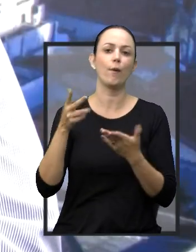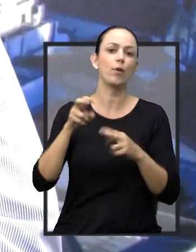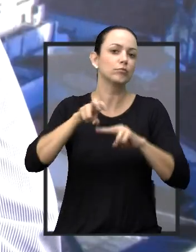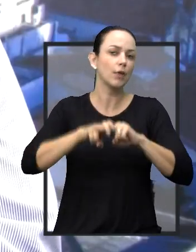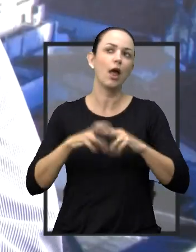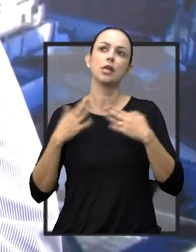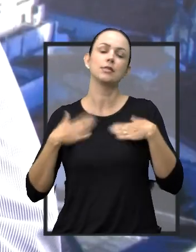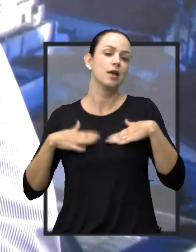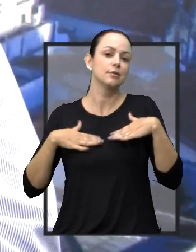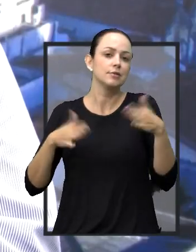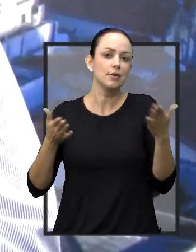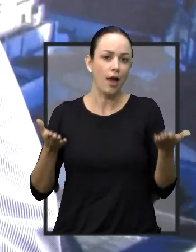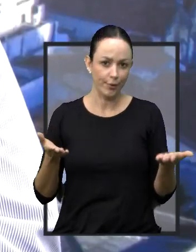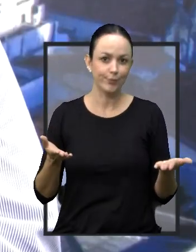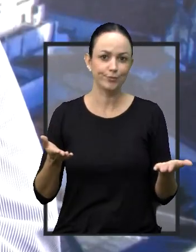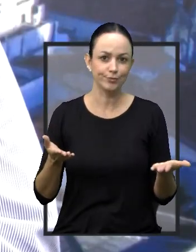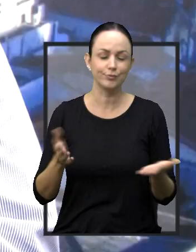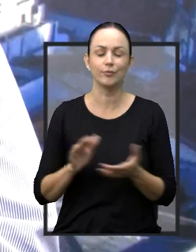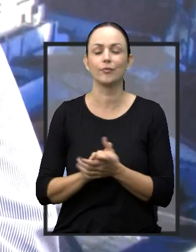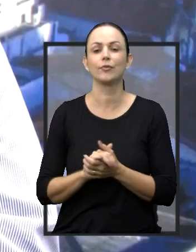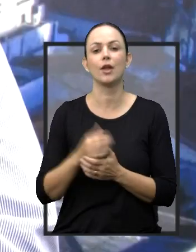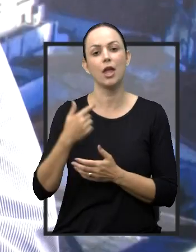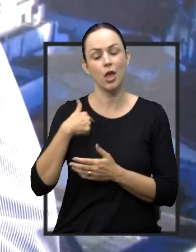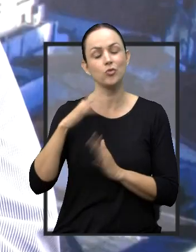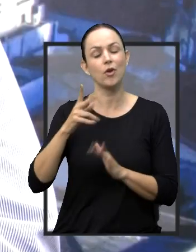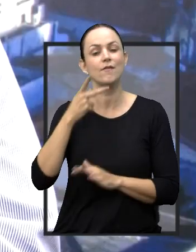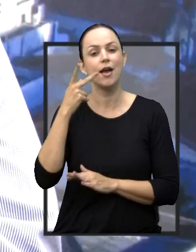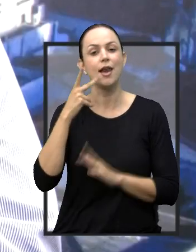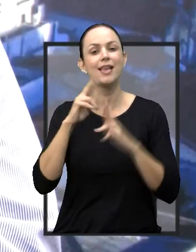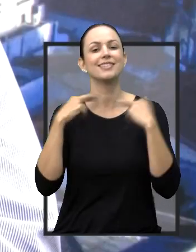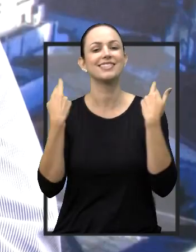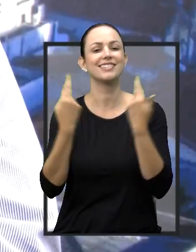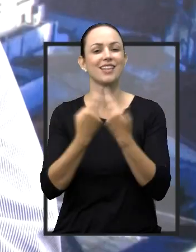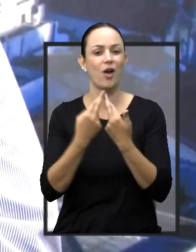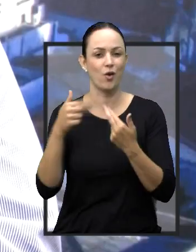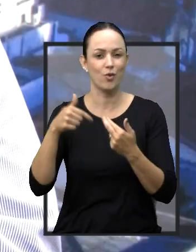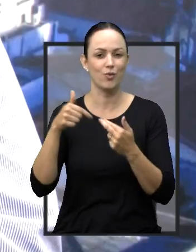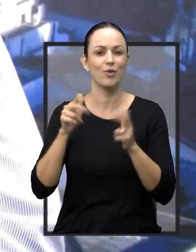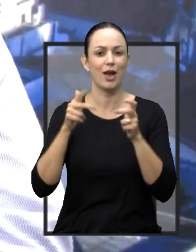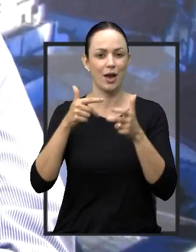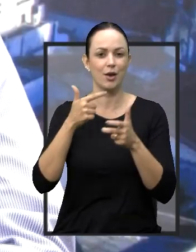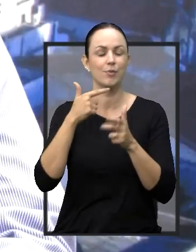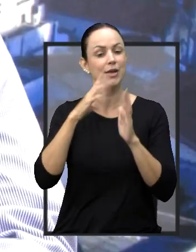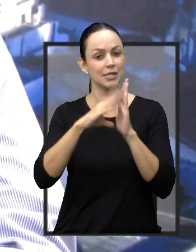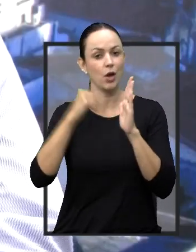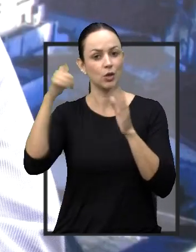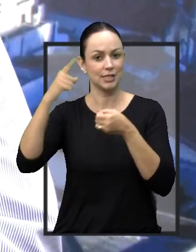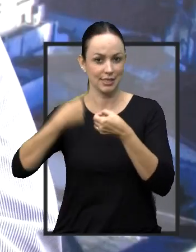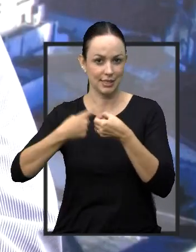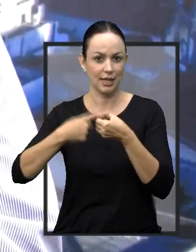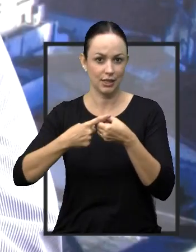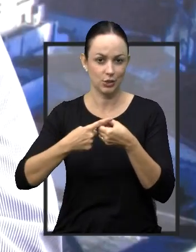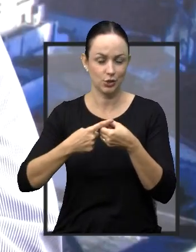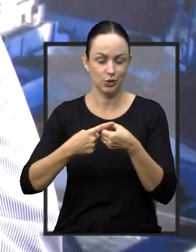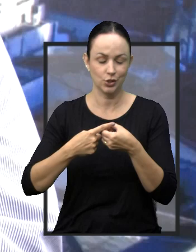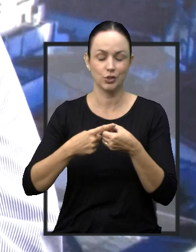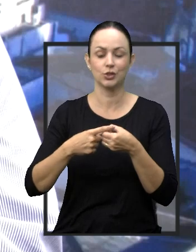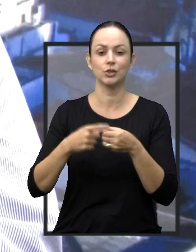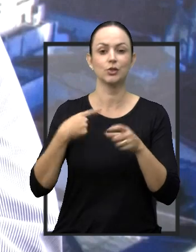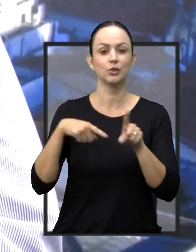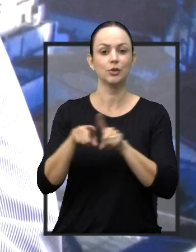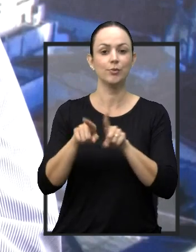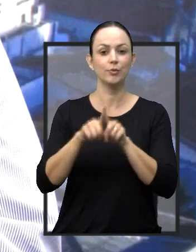eu trouxe até na sessão da Câmara exemplos das outras cidades, né? Trouxe até